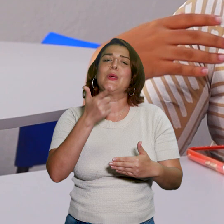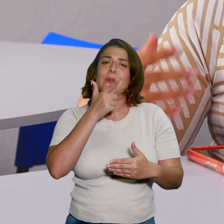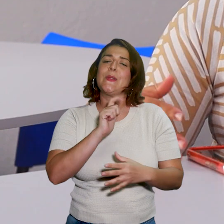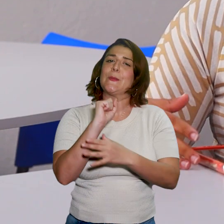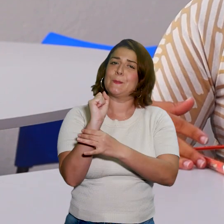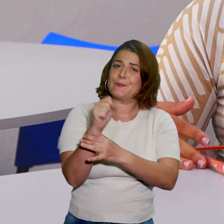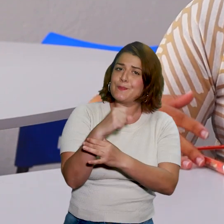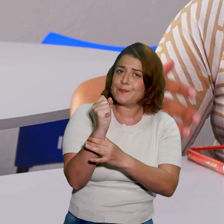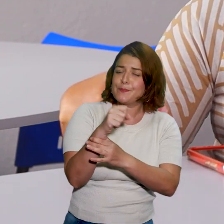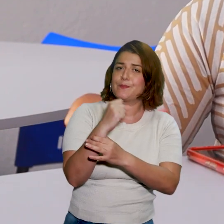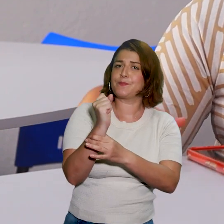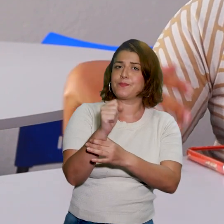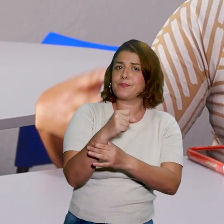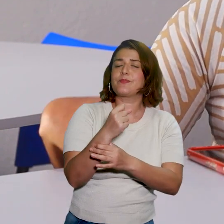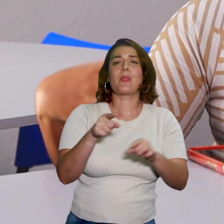fisioterapia,